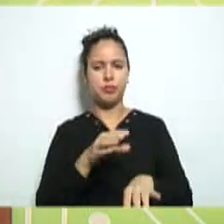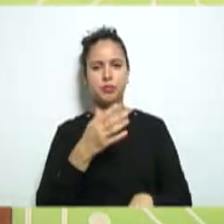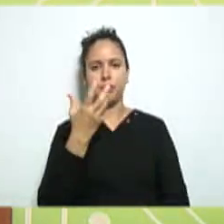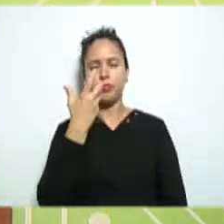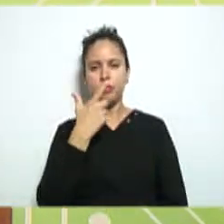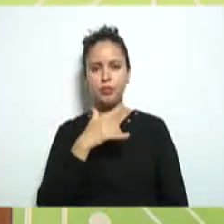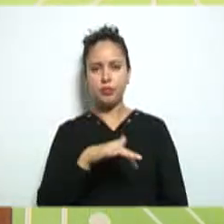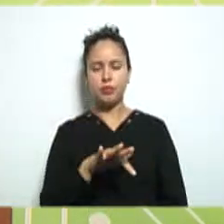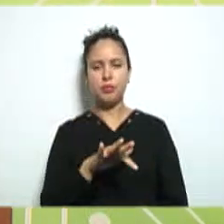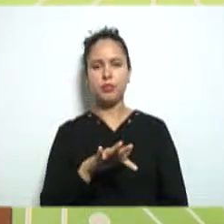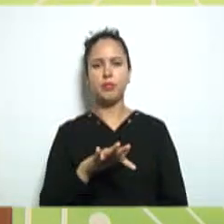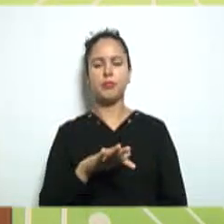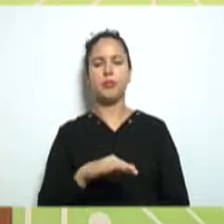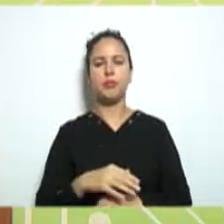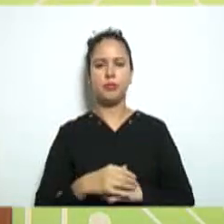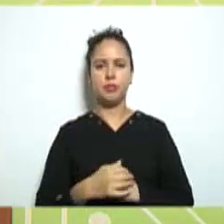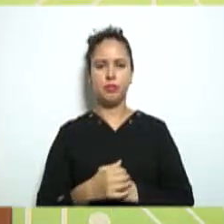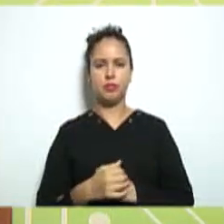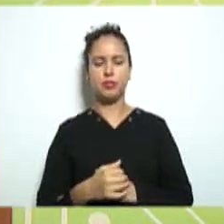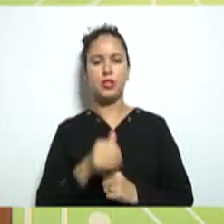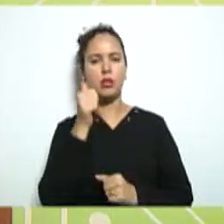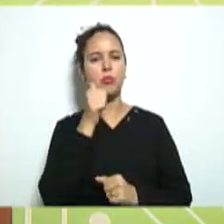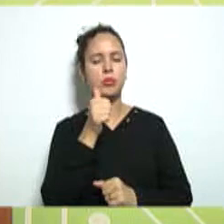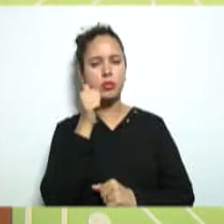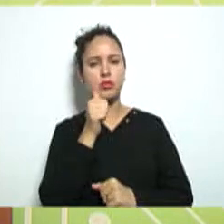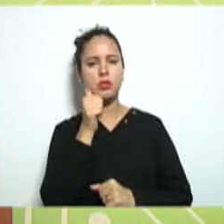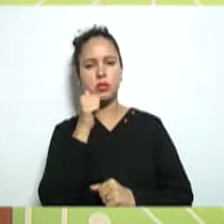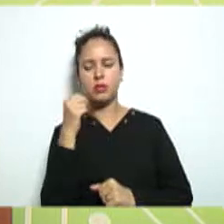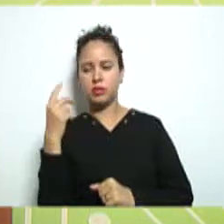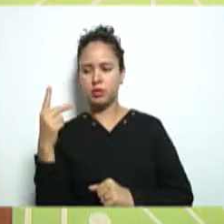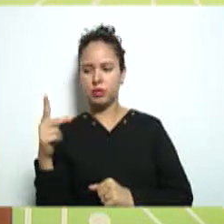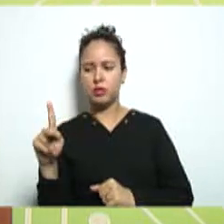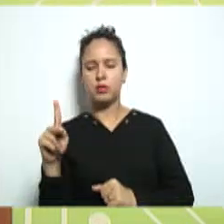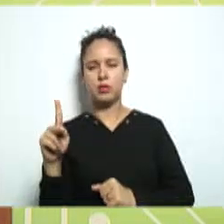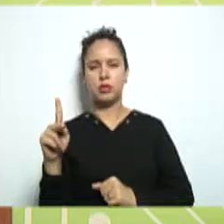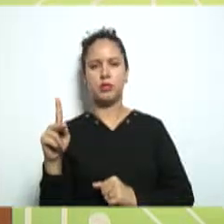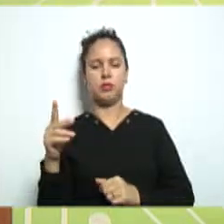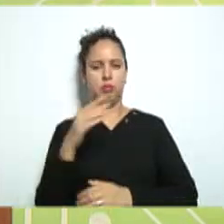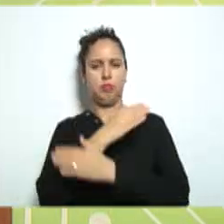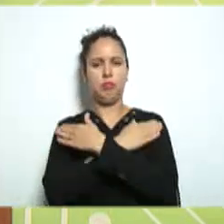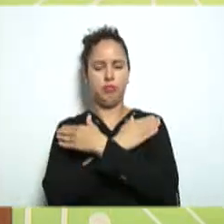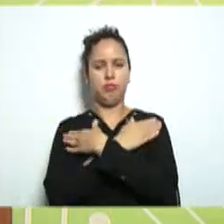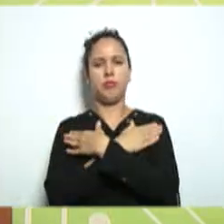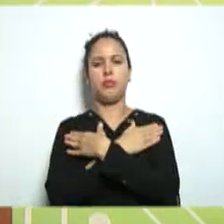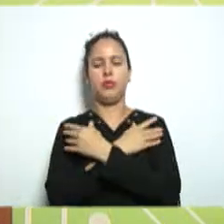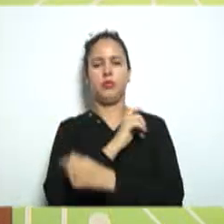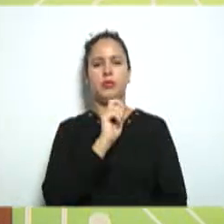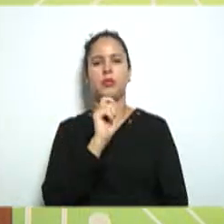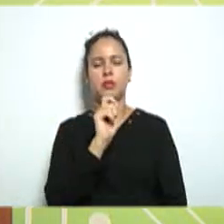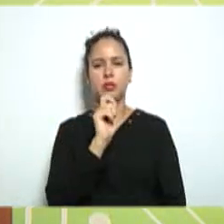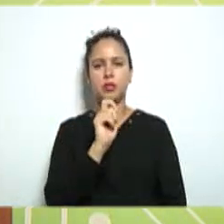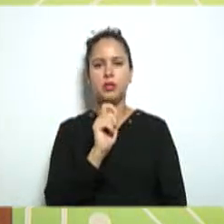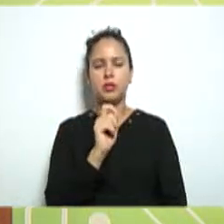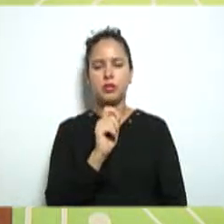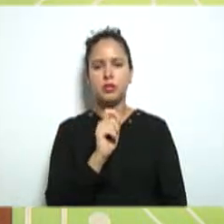as atividades domésticas também. A mulher, pela sua constituição física, não tem qualquer